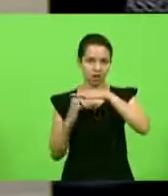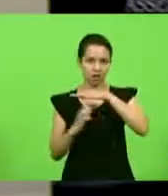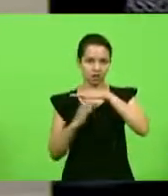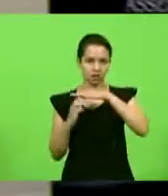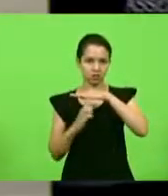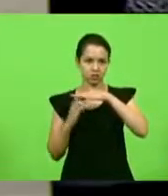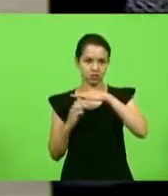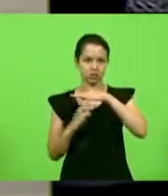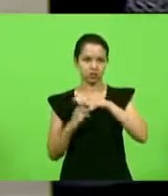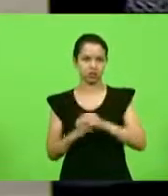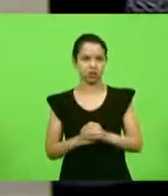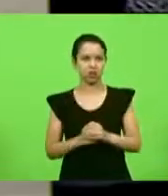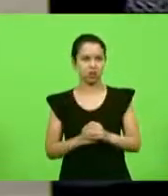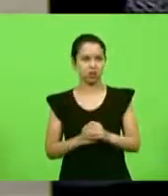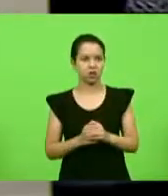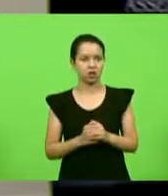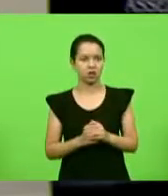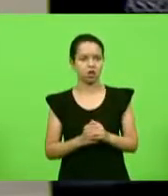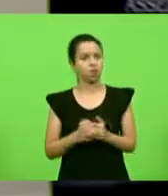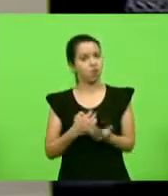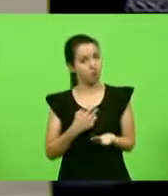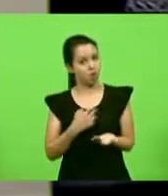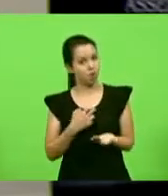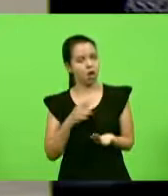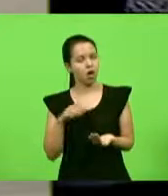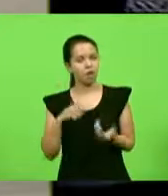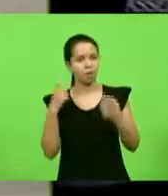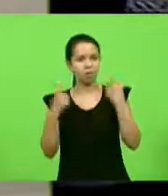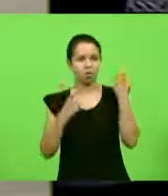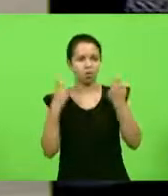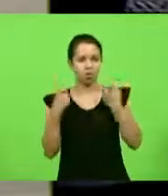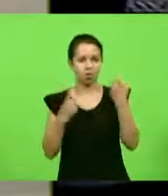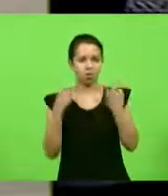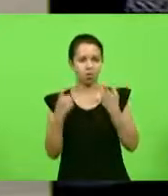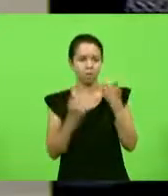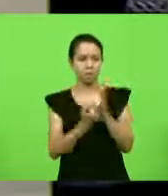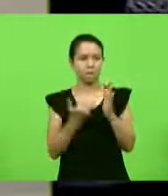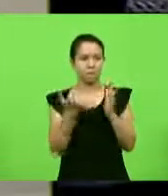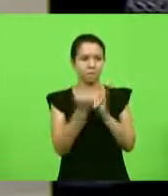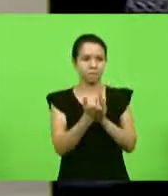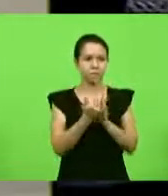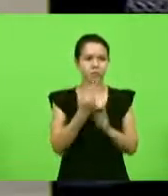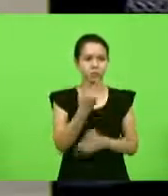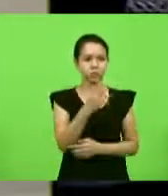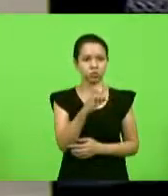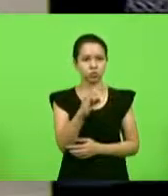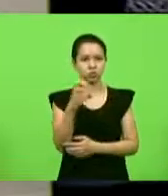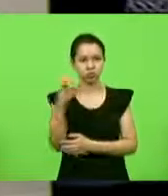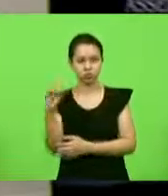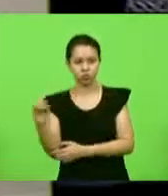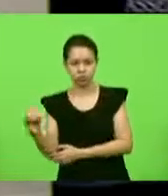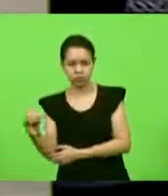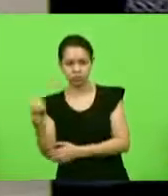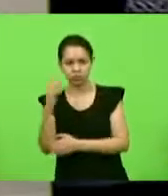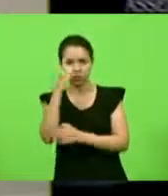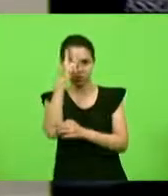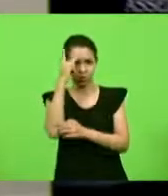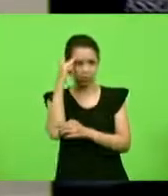Isso é uma situação que nos preocupa. São mais de 200 pessoas também empregadas diretamente na